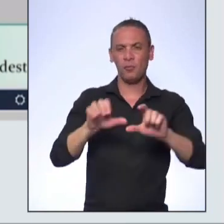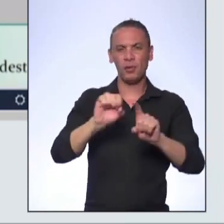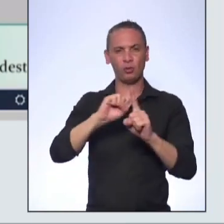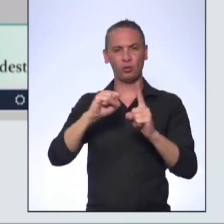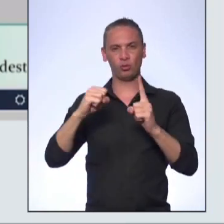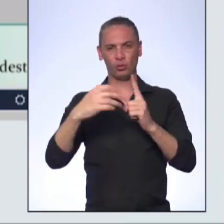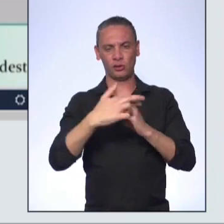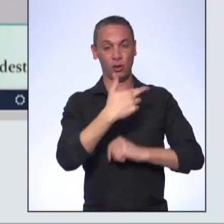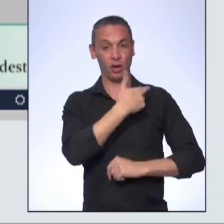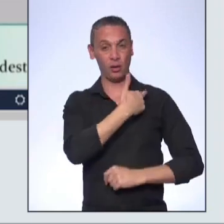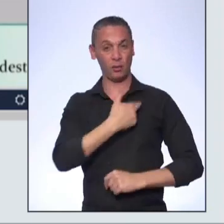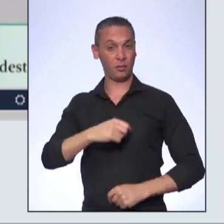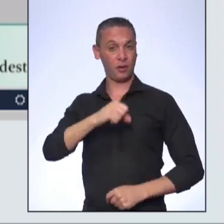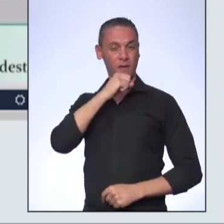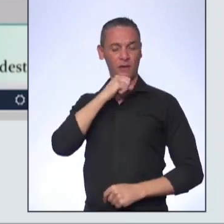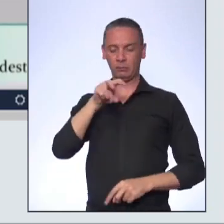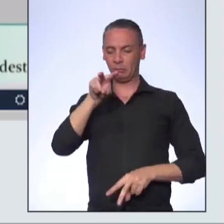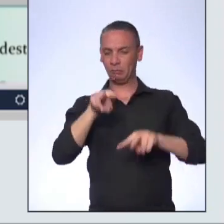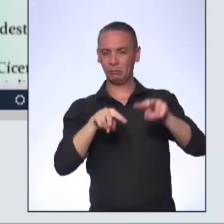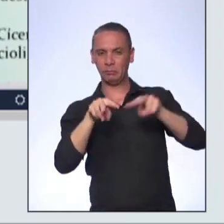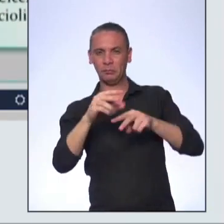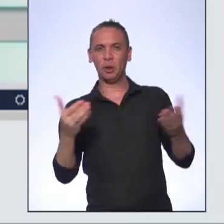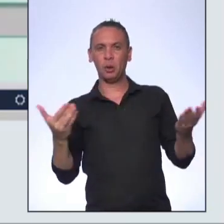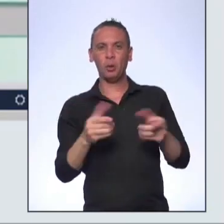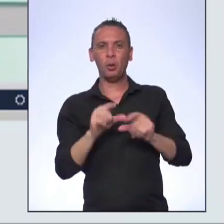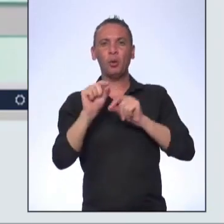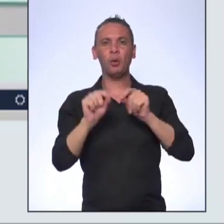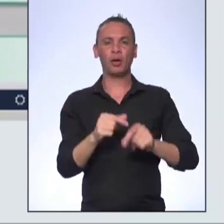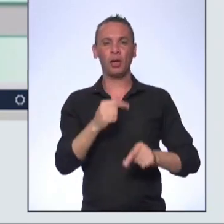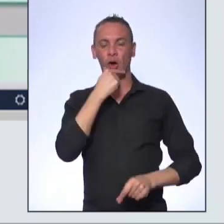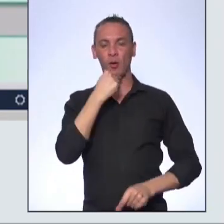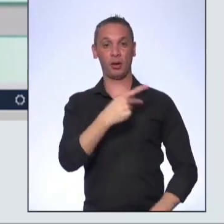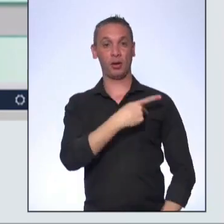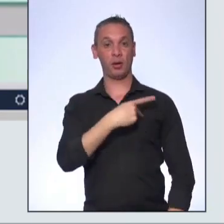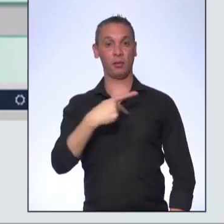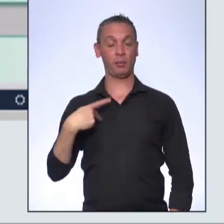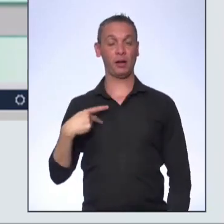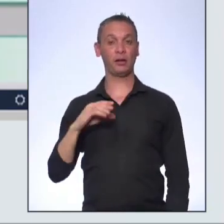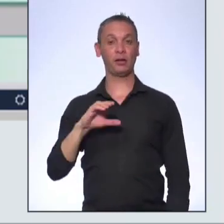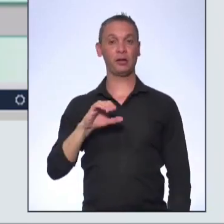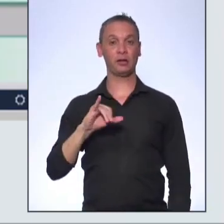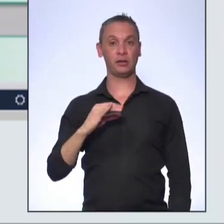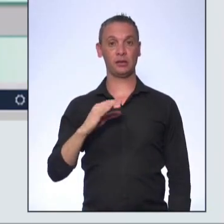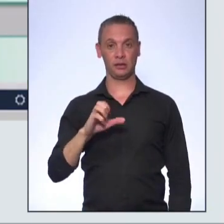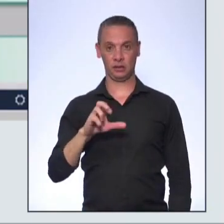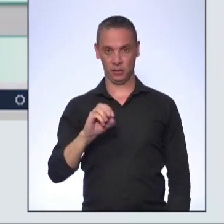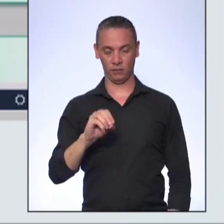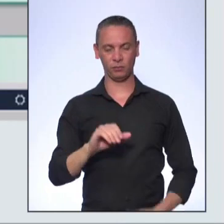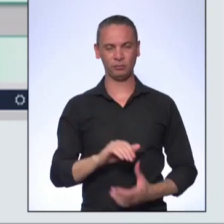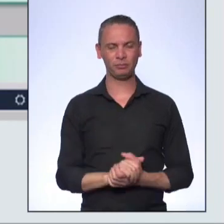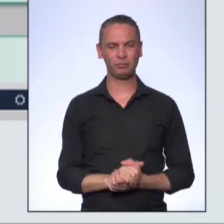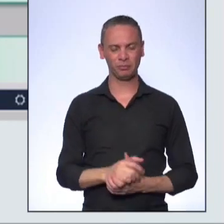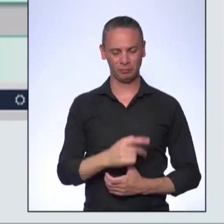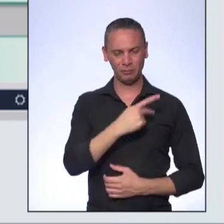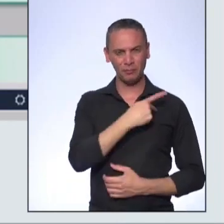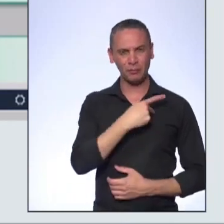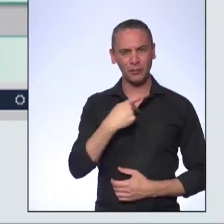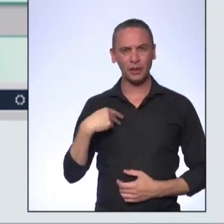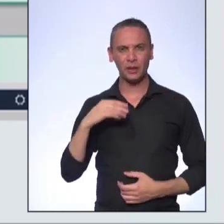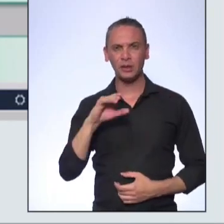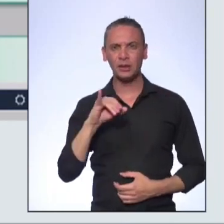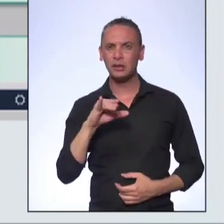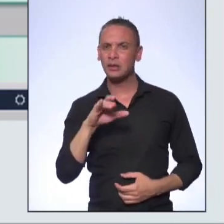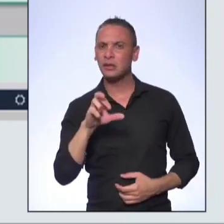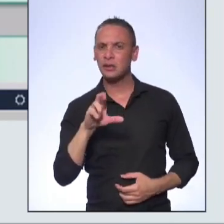República Velha, iremos analisar a partir de agora o Padre Cícero e o cangaço. Padre Cícero foi um religioso que